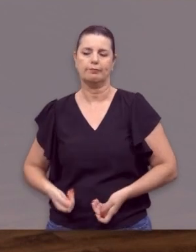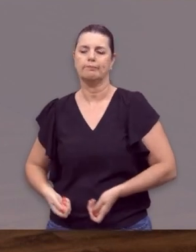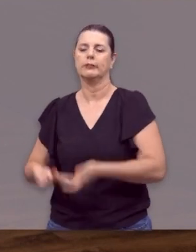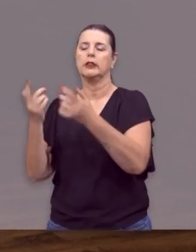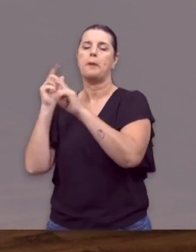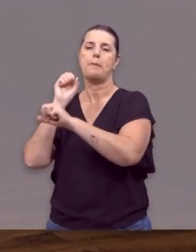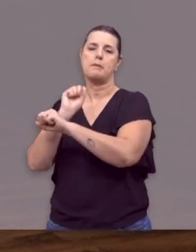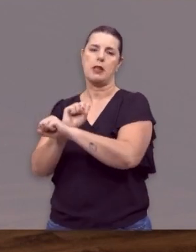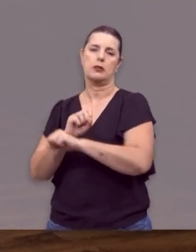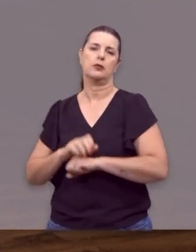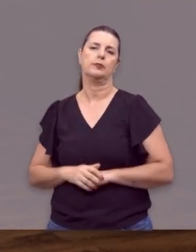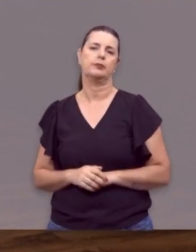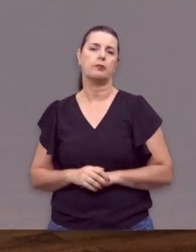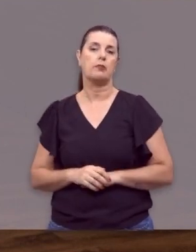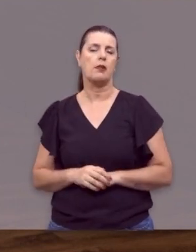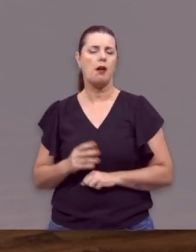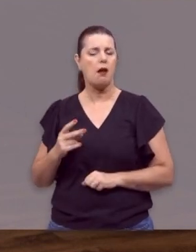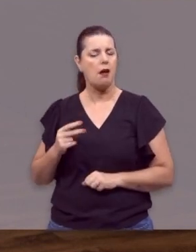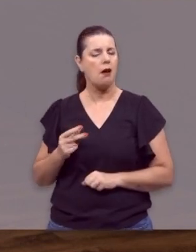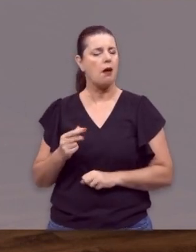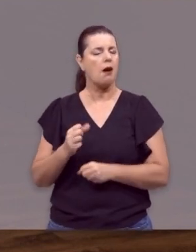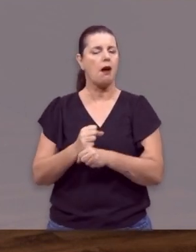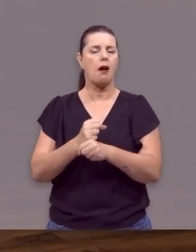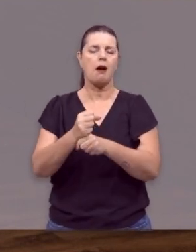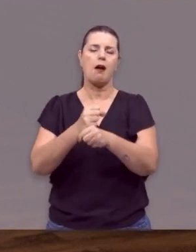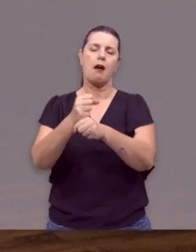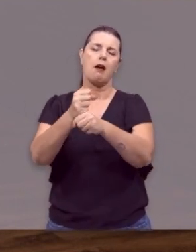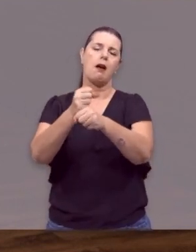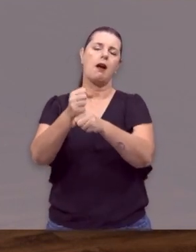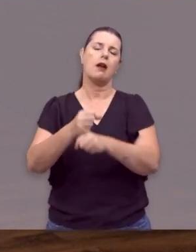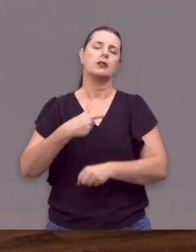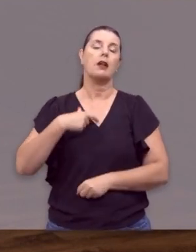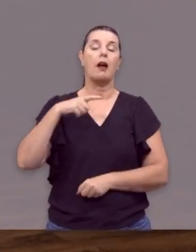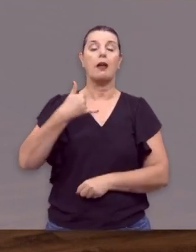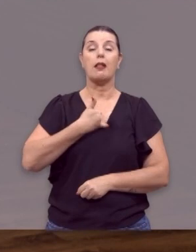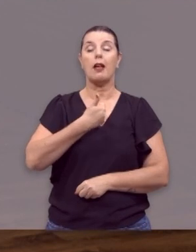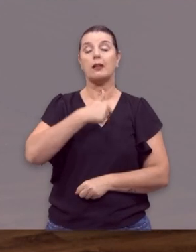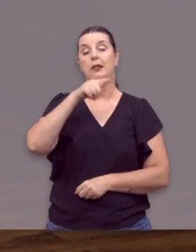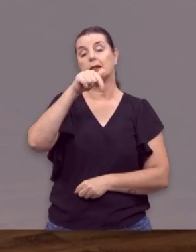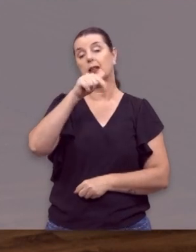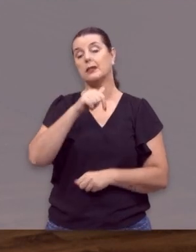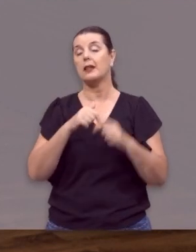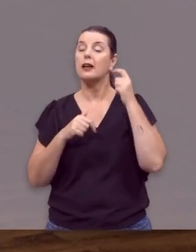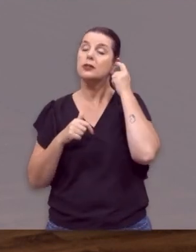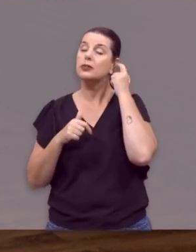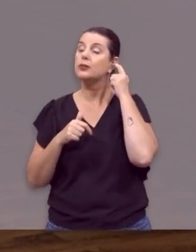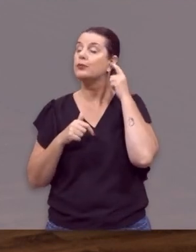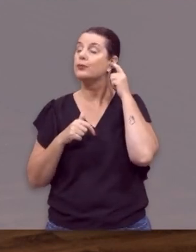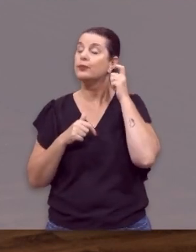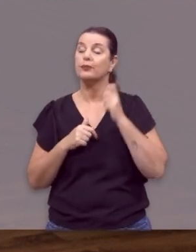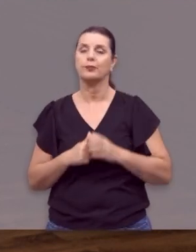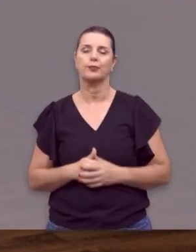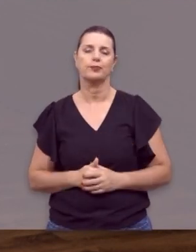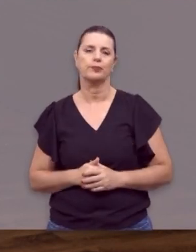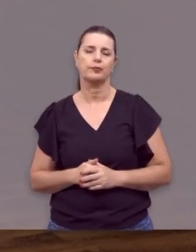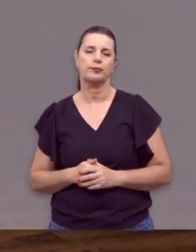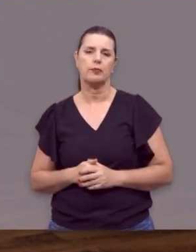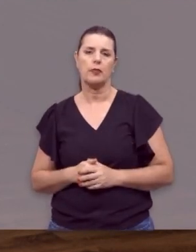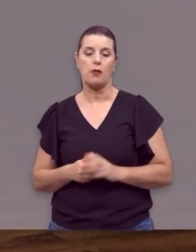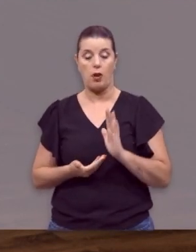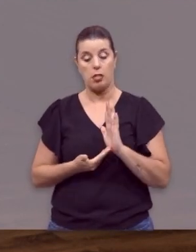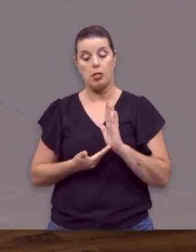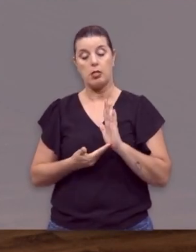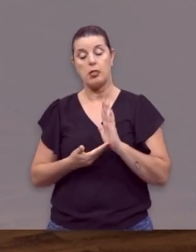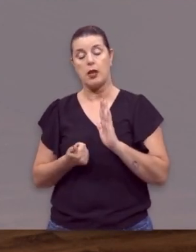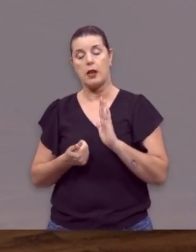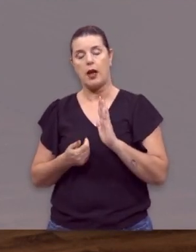na cadeia por anos. Por anos. Ele tinha 17 anos quando foi levado para o Egito. Ele foi